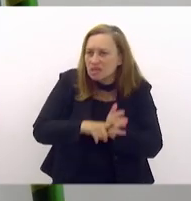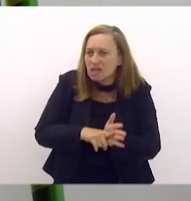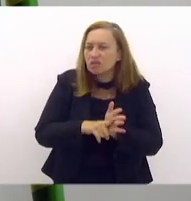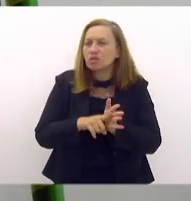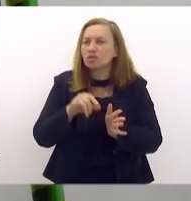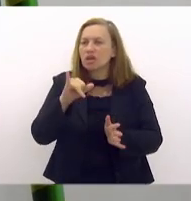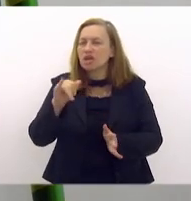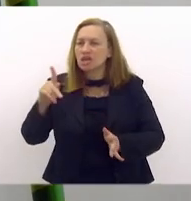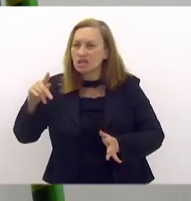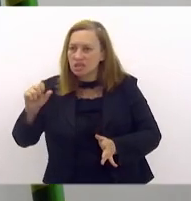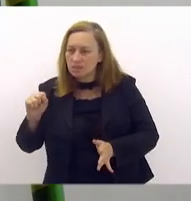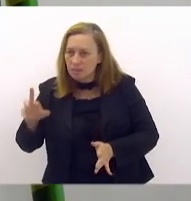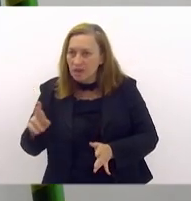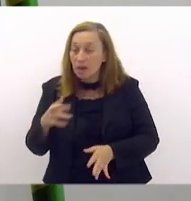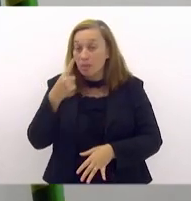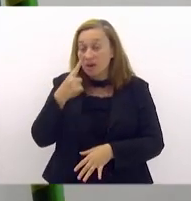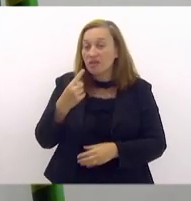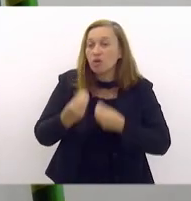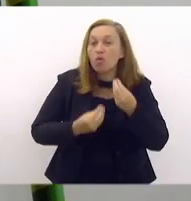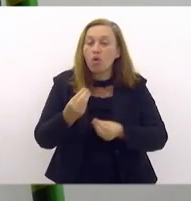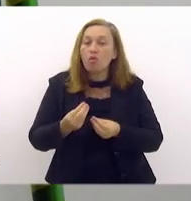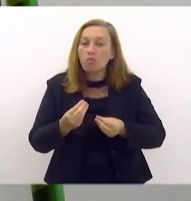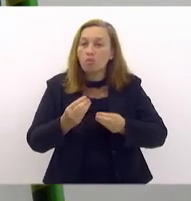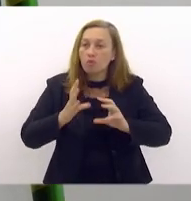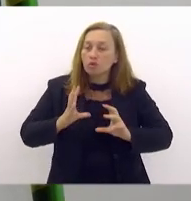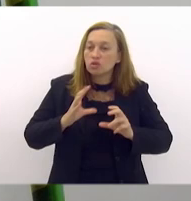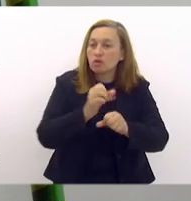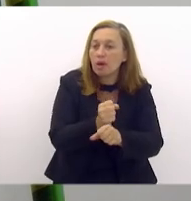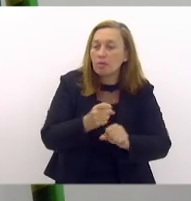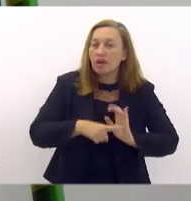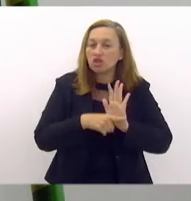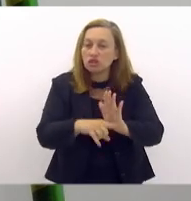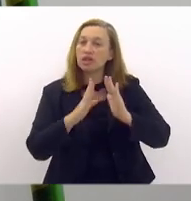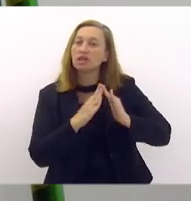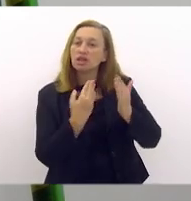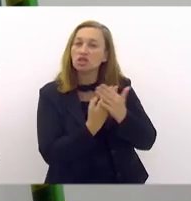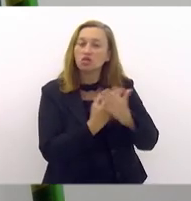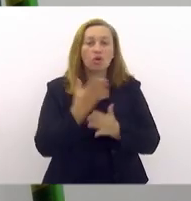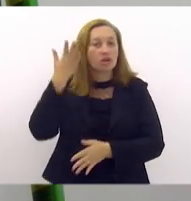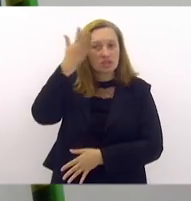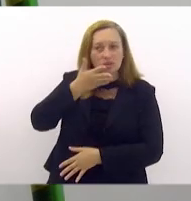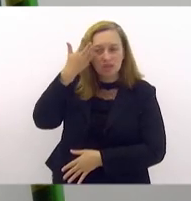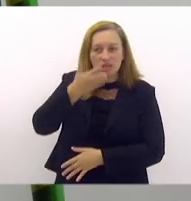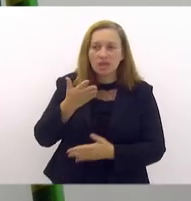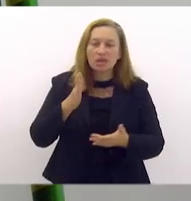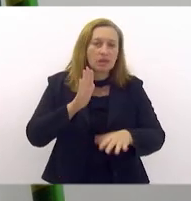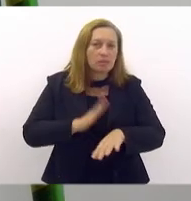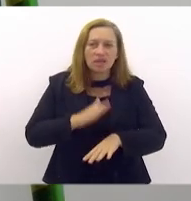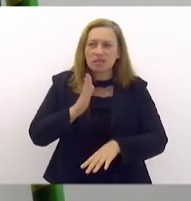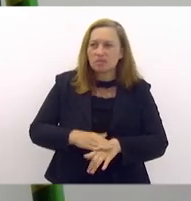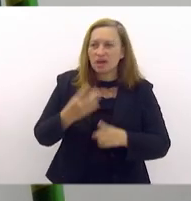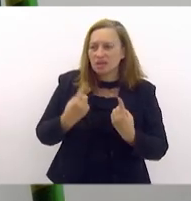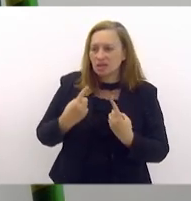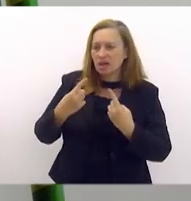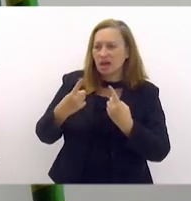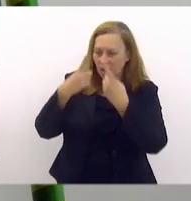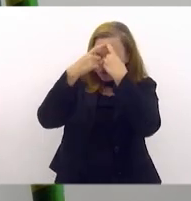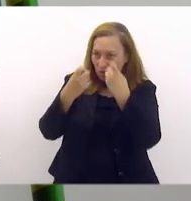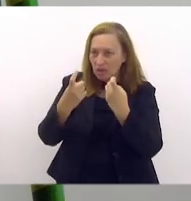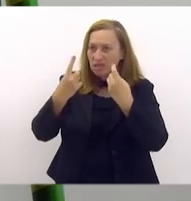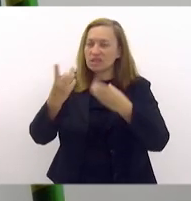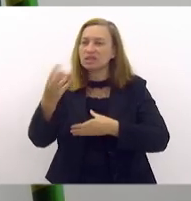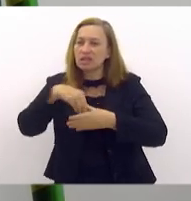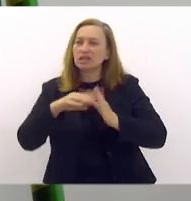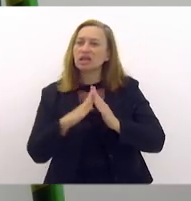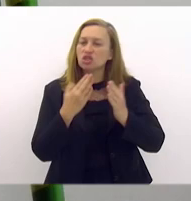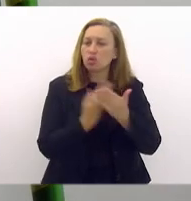gente fazer realmente essas palestras em colégios, cara, porque é de extrema importância. Cada vez mais os ataques, as violências em colégios, entre eles, tá ficando